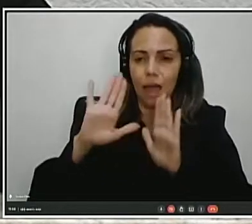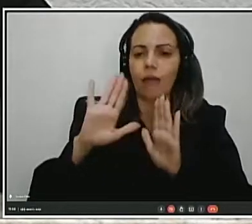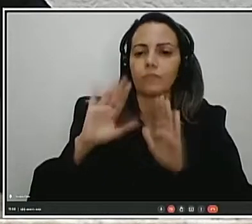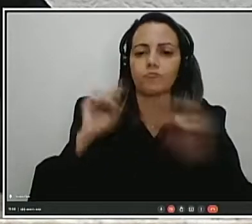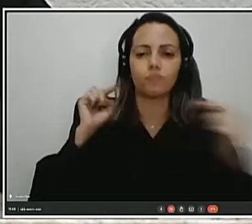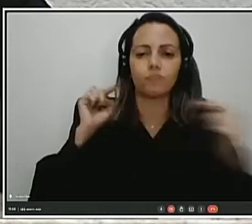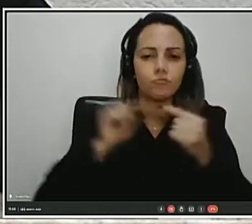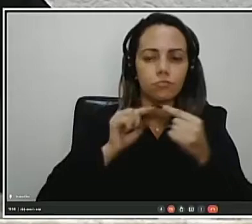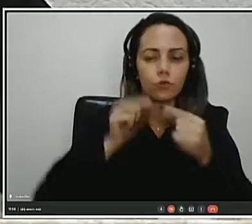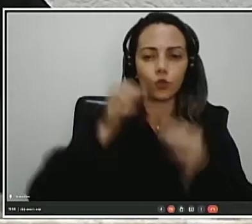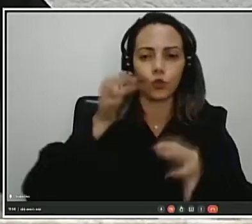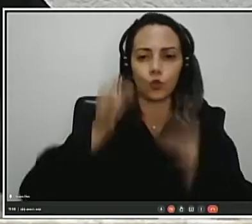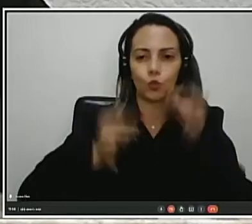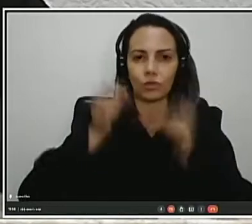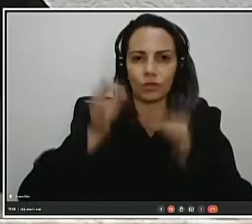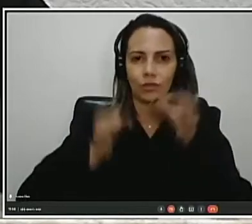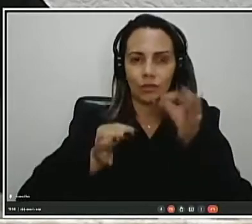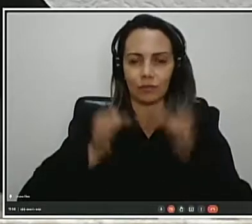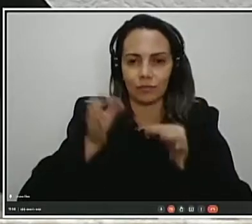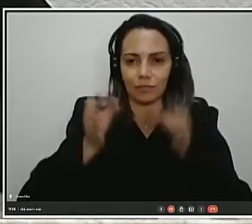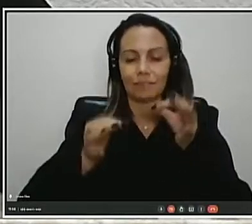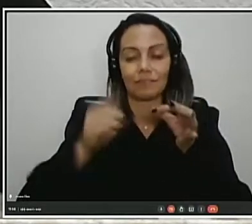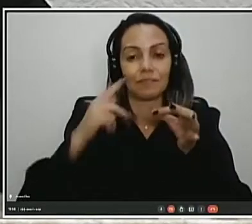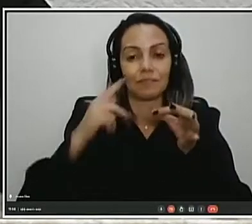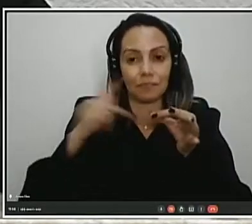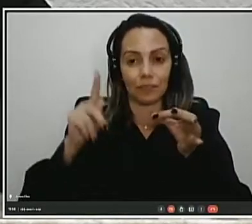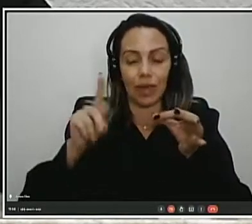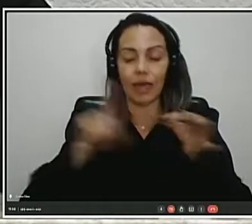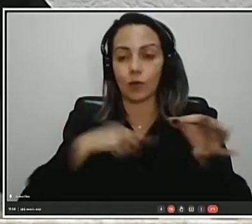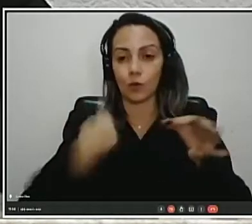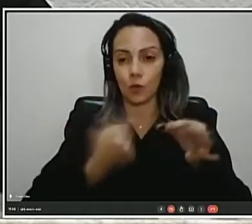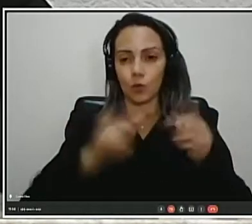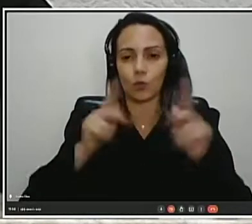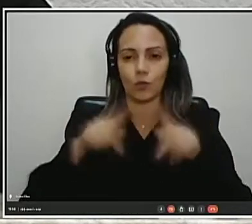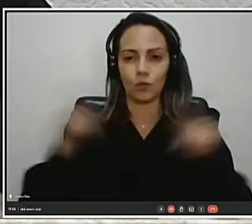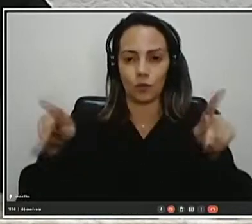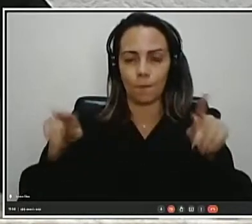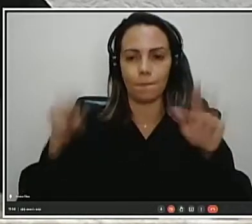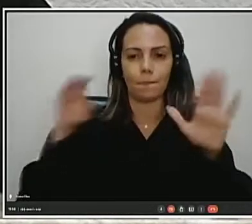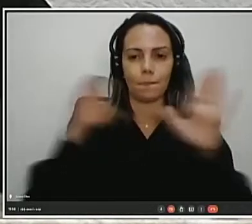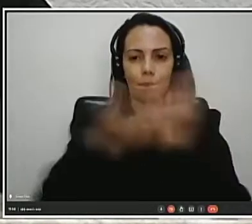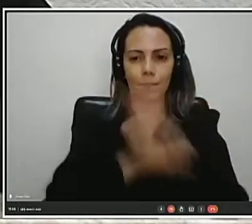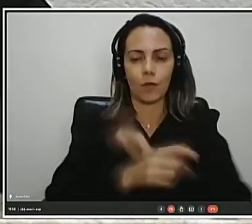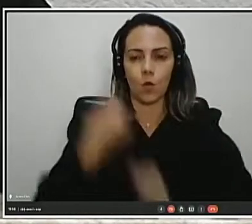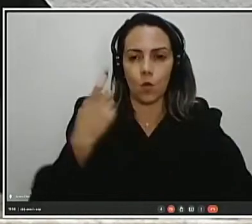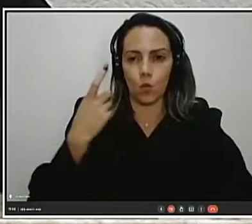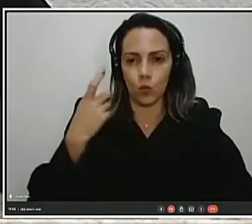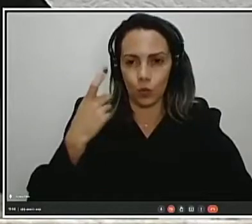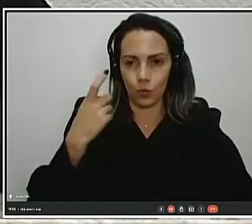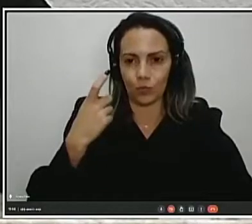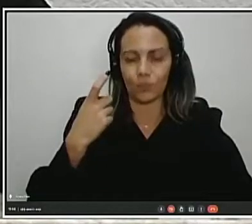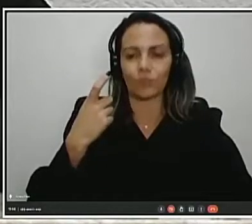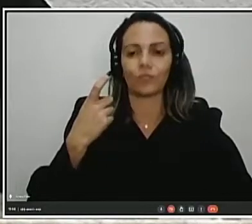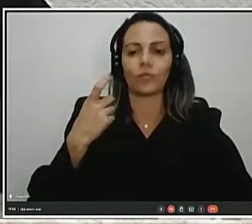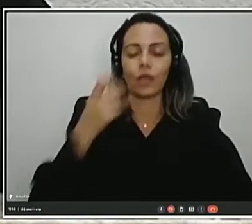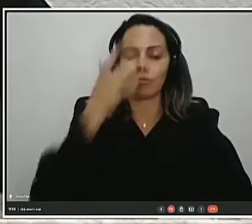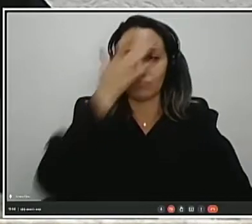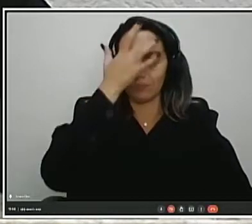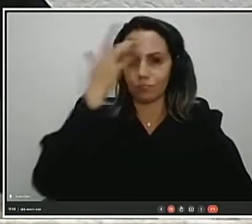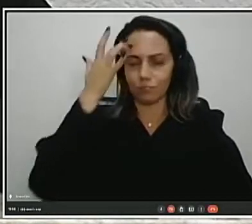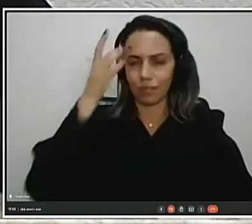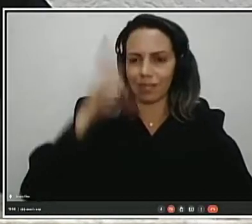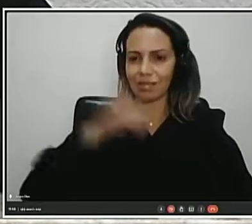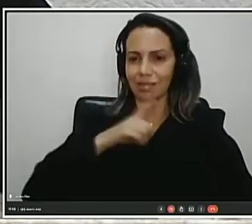da justiça para com os nossos professores. Parágrafo único. Para titular do cargo de provimento